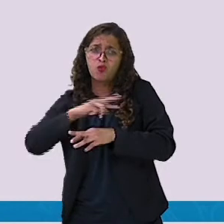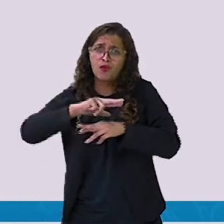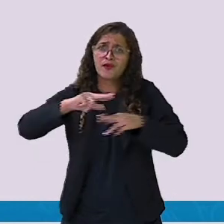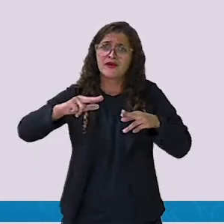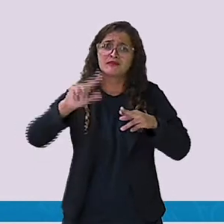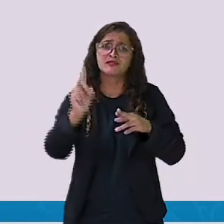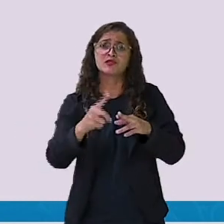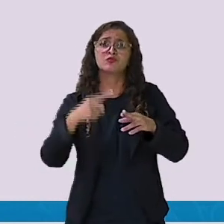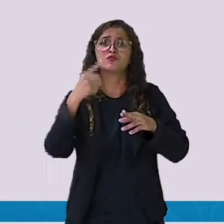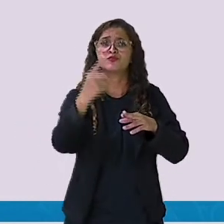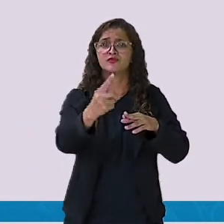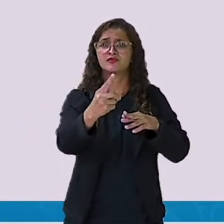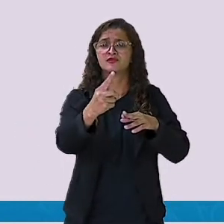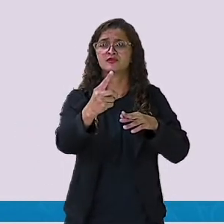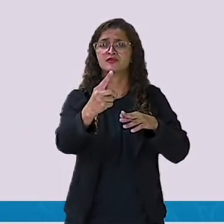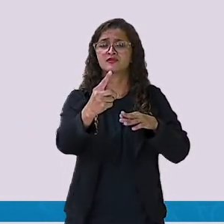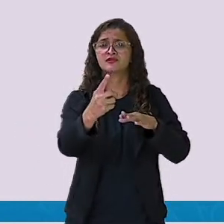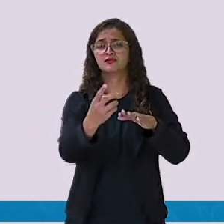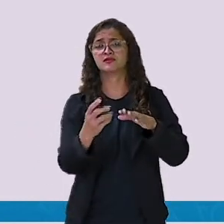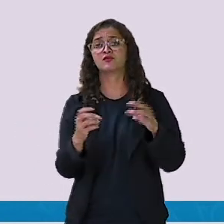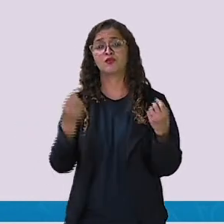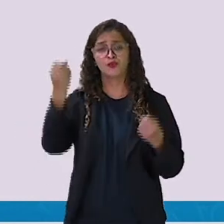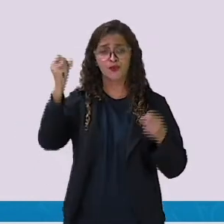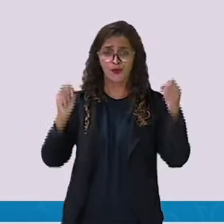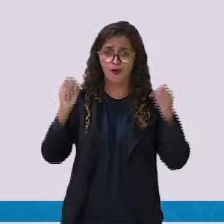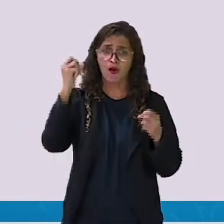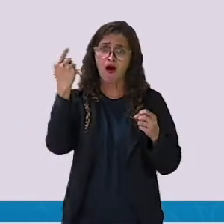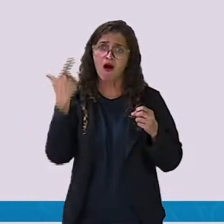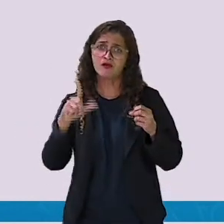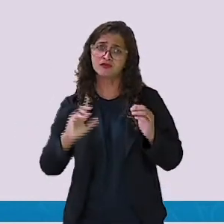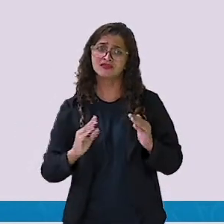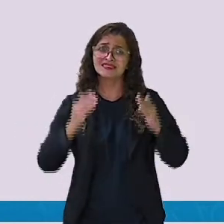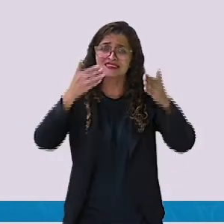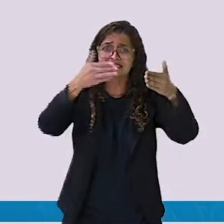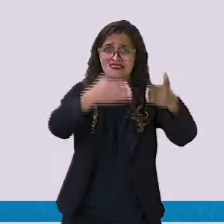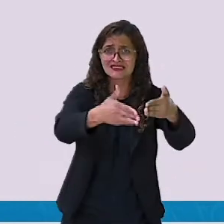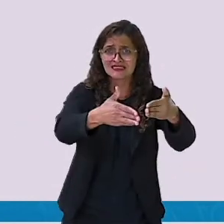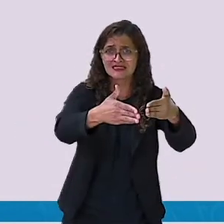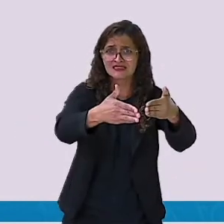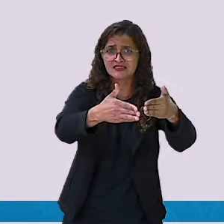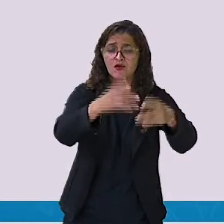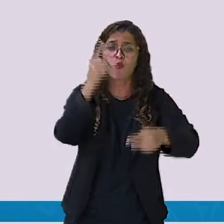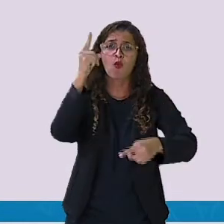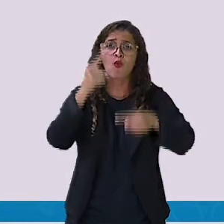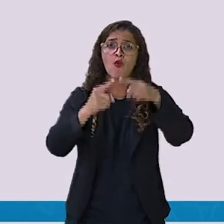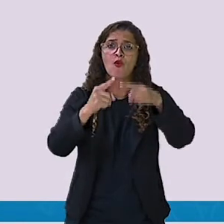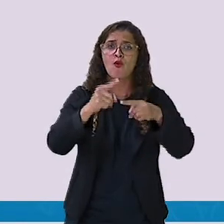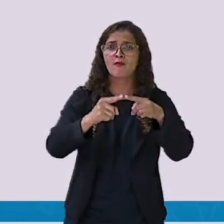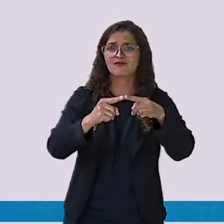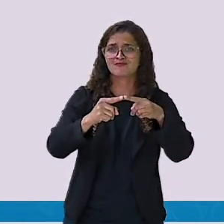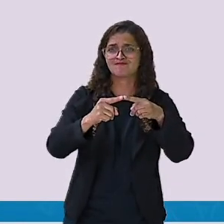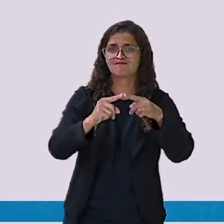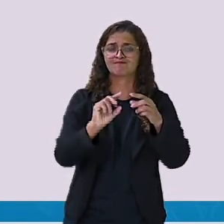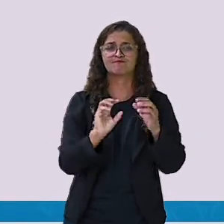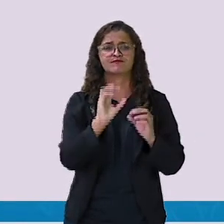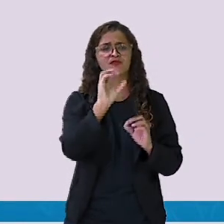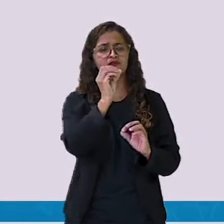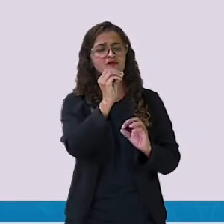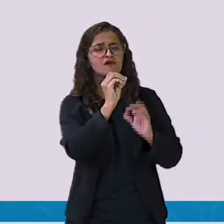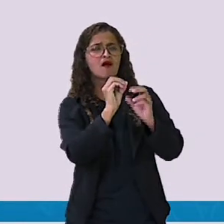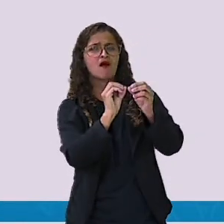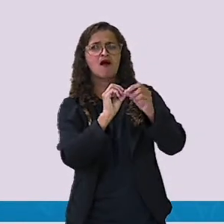olha, do ferro, transformando o ferro ali na peça, no material para ser moldado.